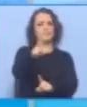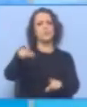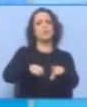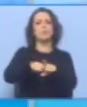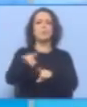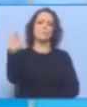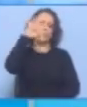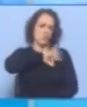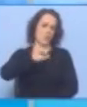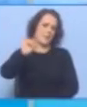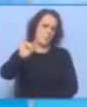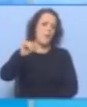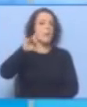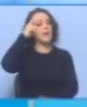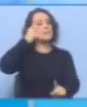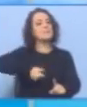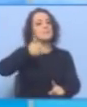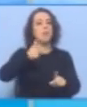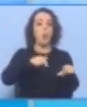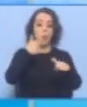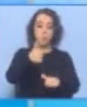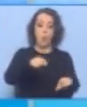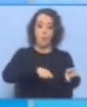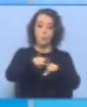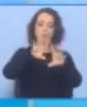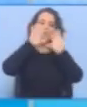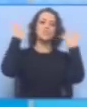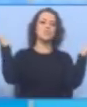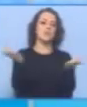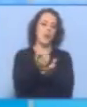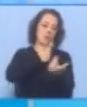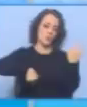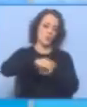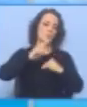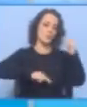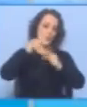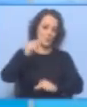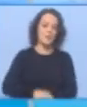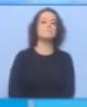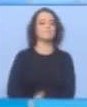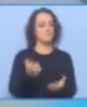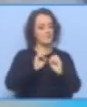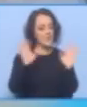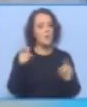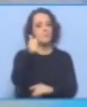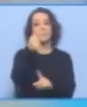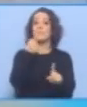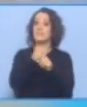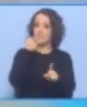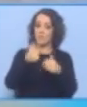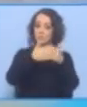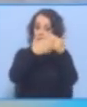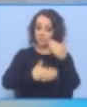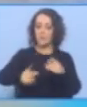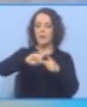Claro. Mas é dirigida a todos. A boa política, todos a podemos e devemos construir. Fica esse desafio para o ano que